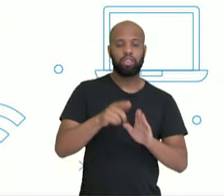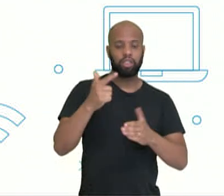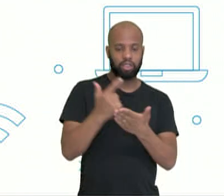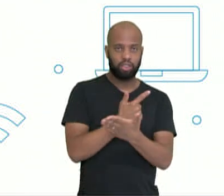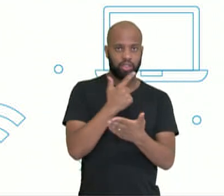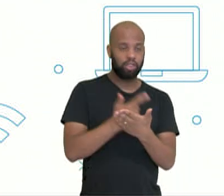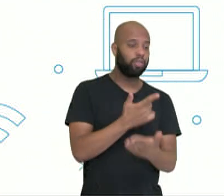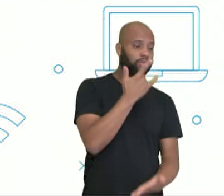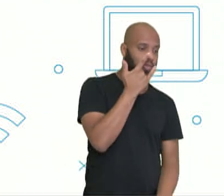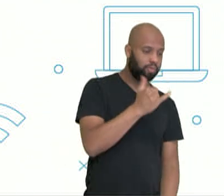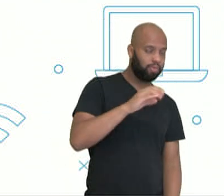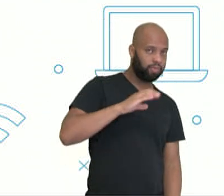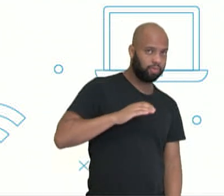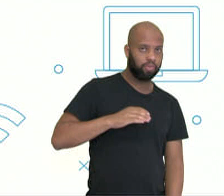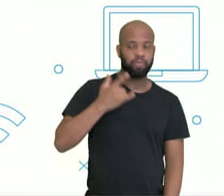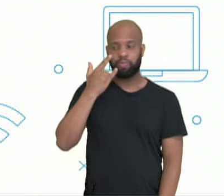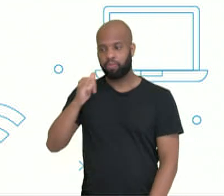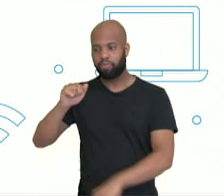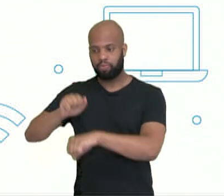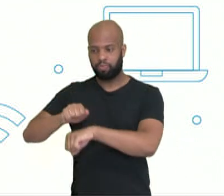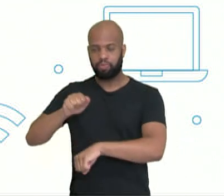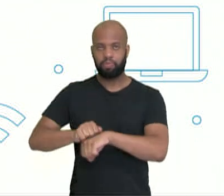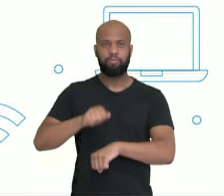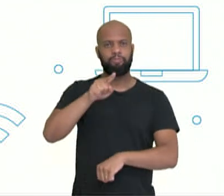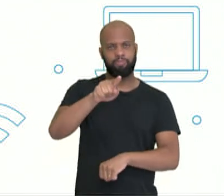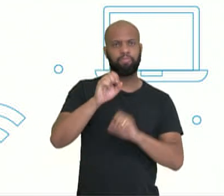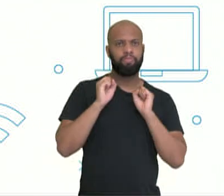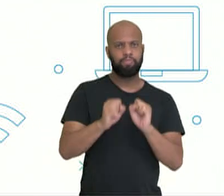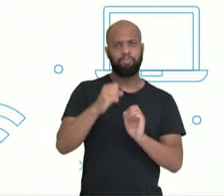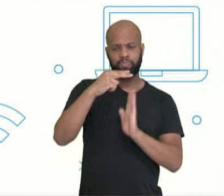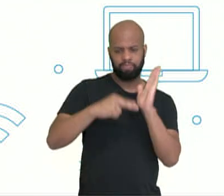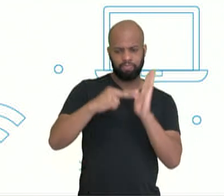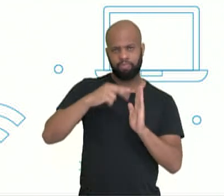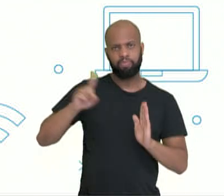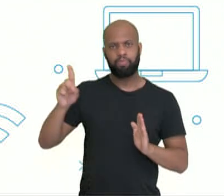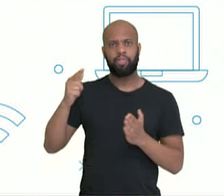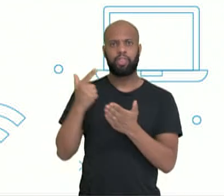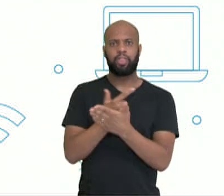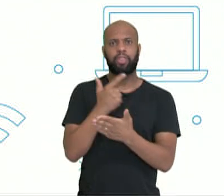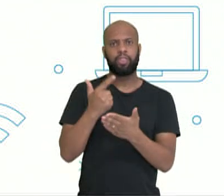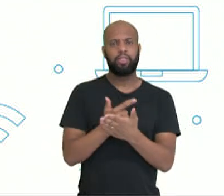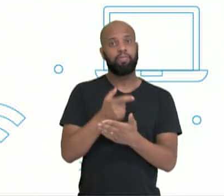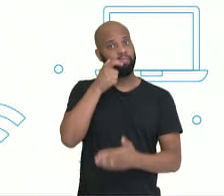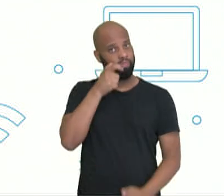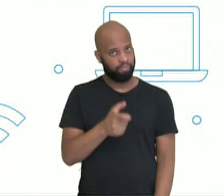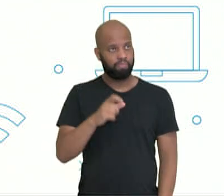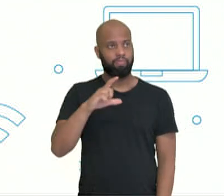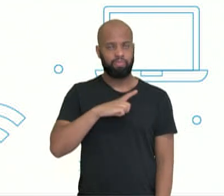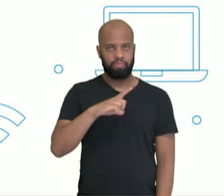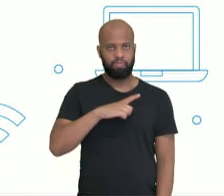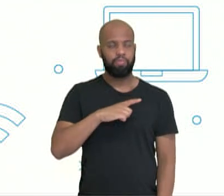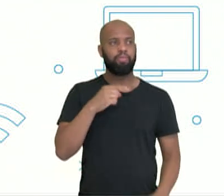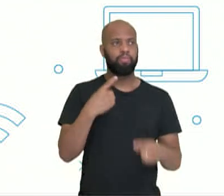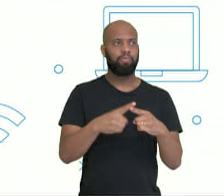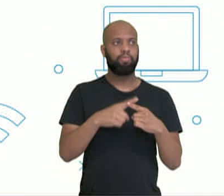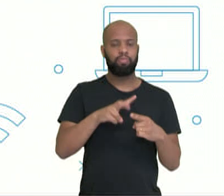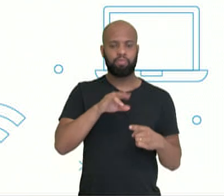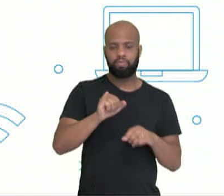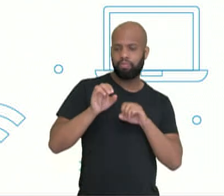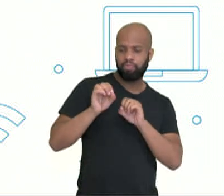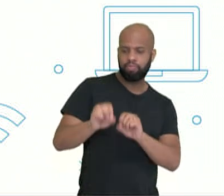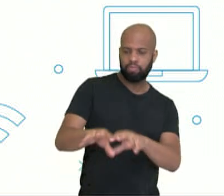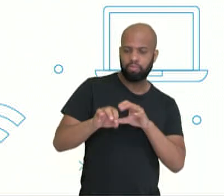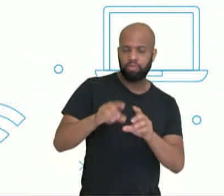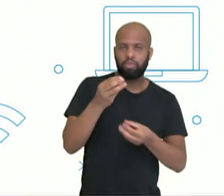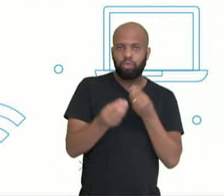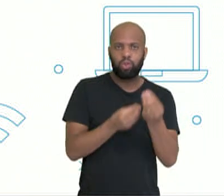tá? Uma indicação para vocês que leiam esse livro, que acompanhem o livro, porque é um livro muito interessante, que vai ensinar você a trabalhar